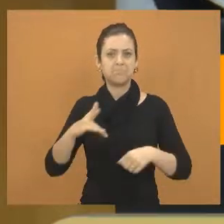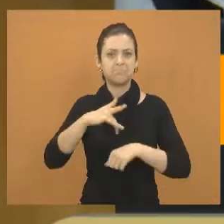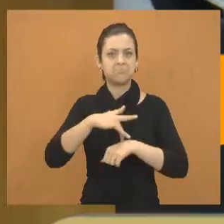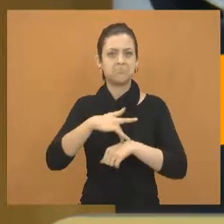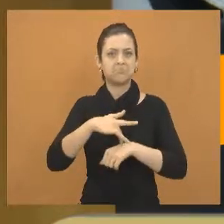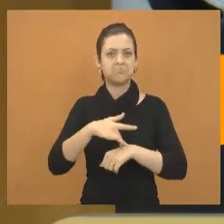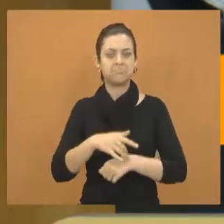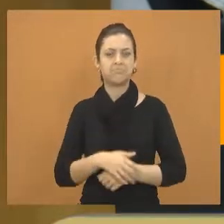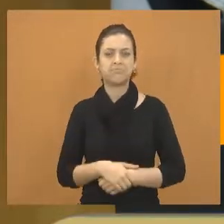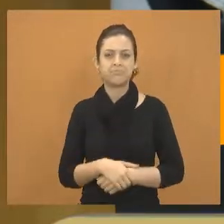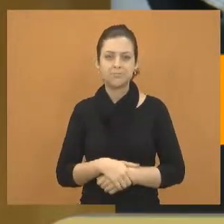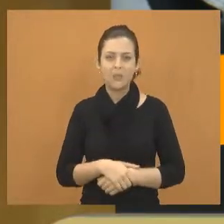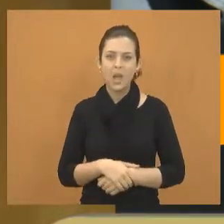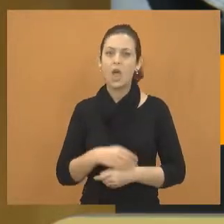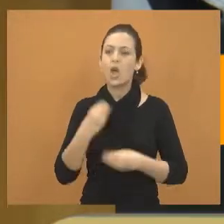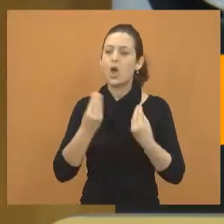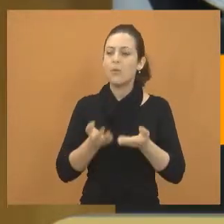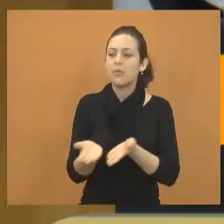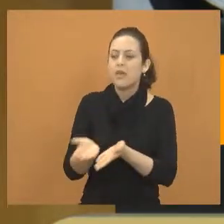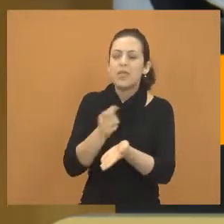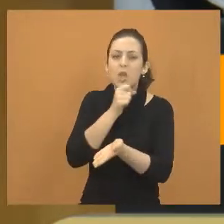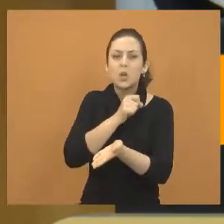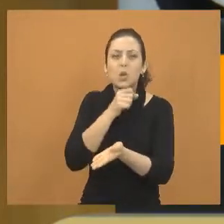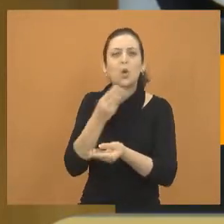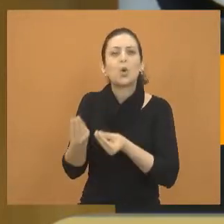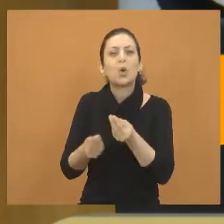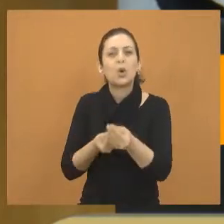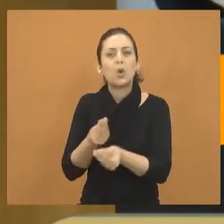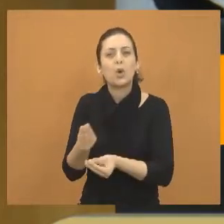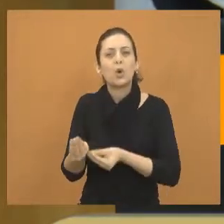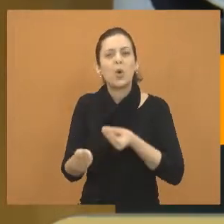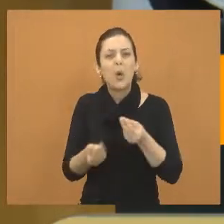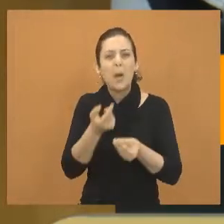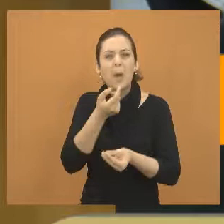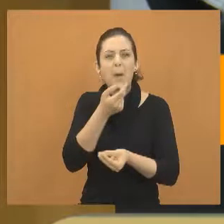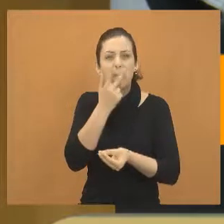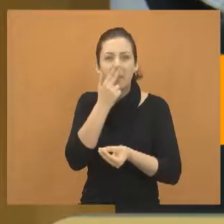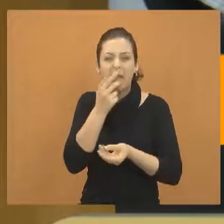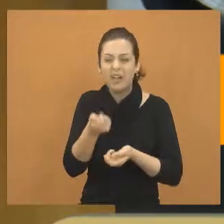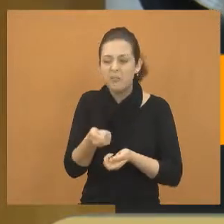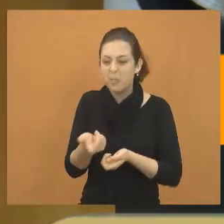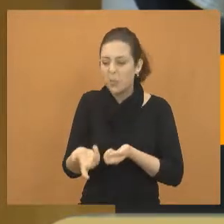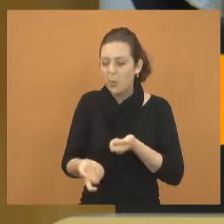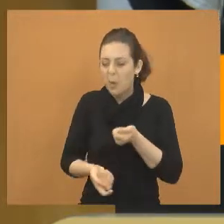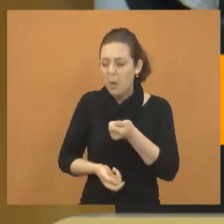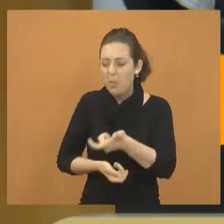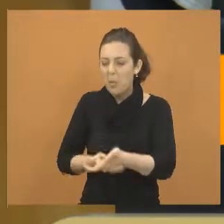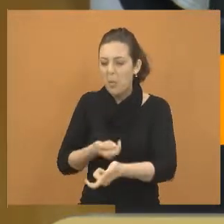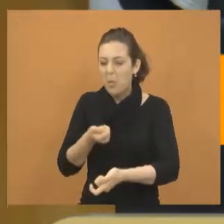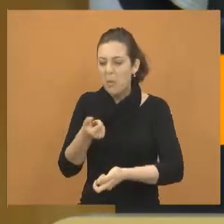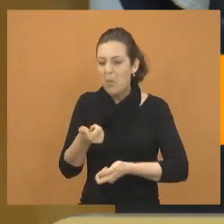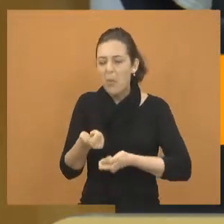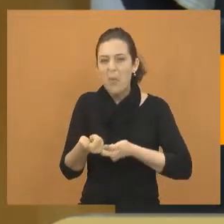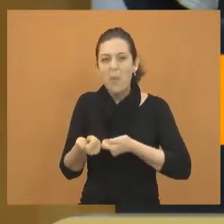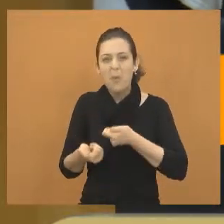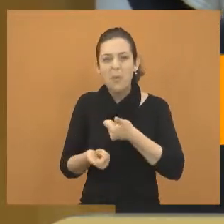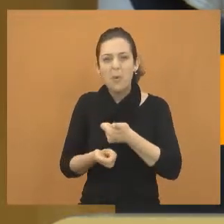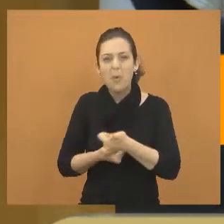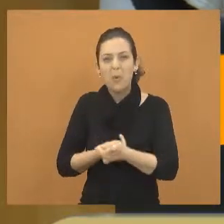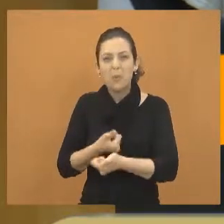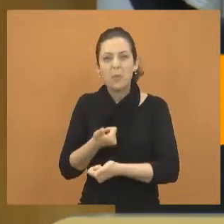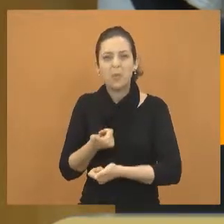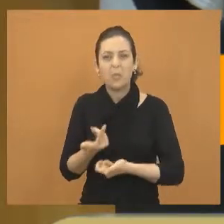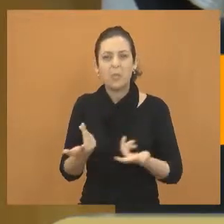absurdo. De a gente tratar o idoso, parece que é dando migalhas, porque R$1.700 ao mês